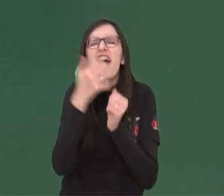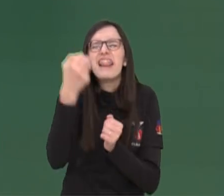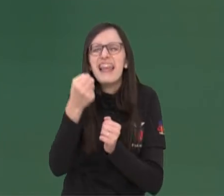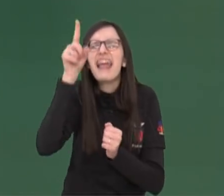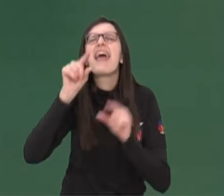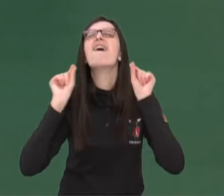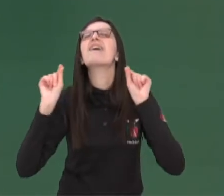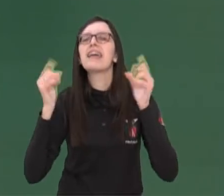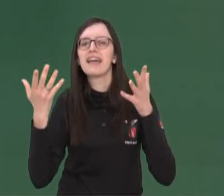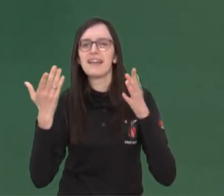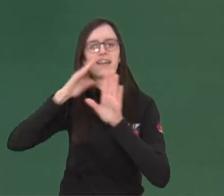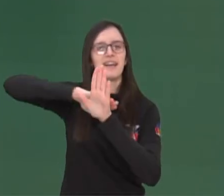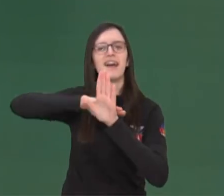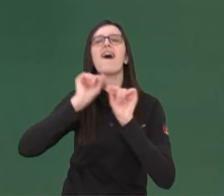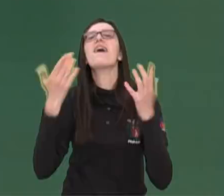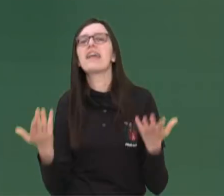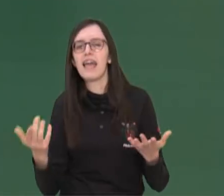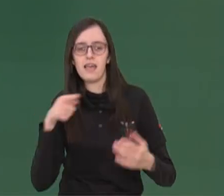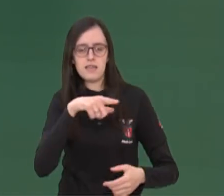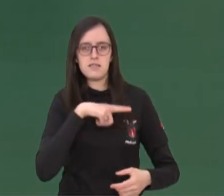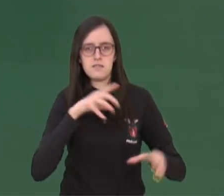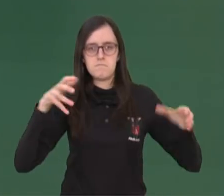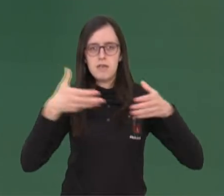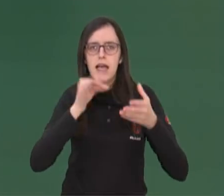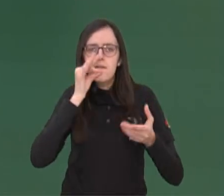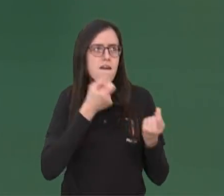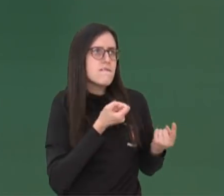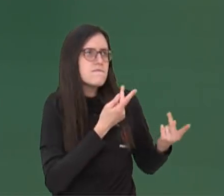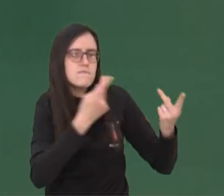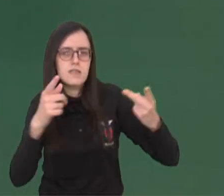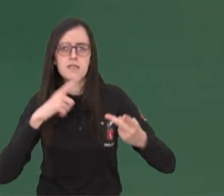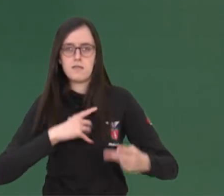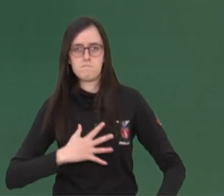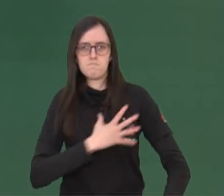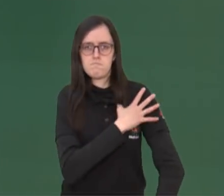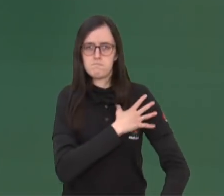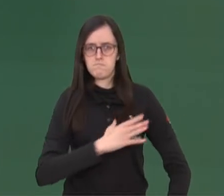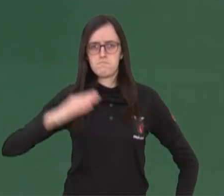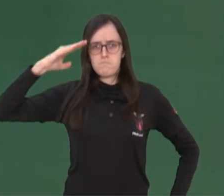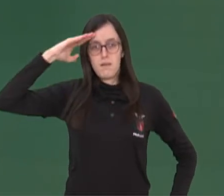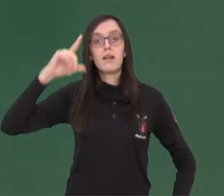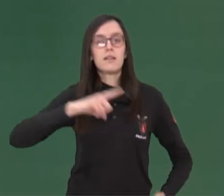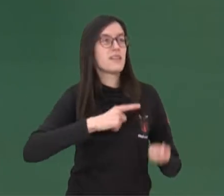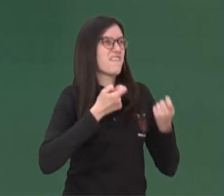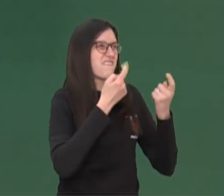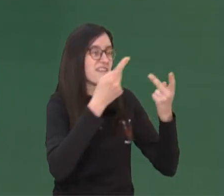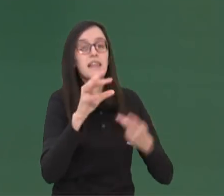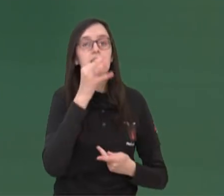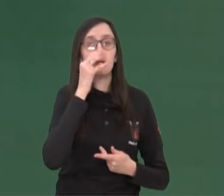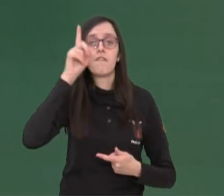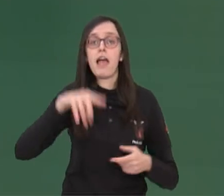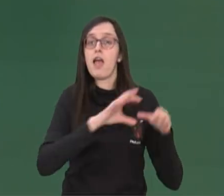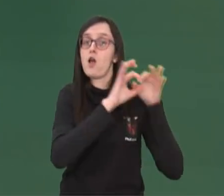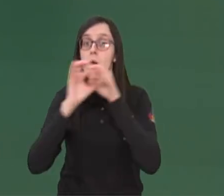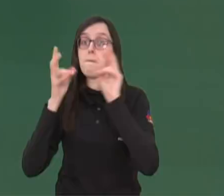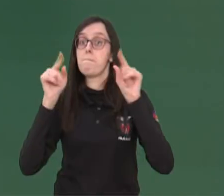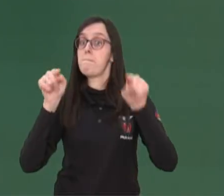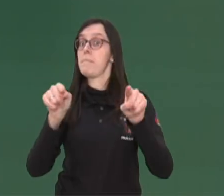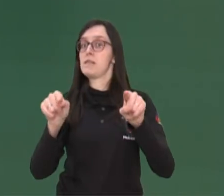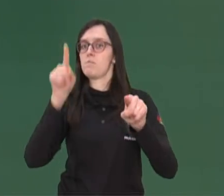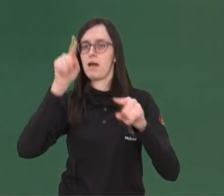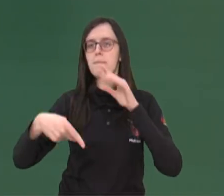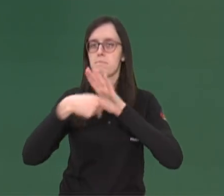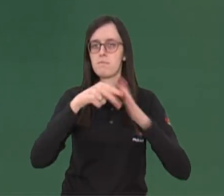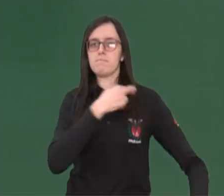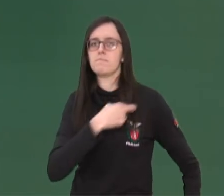grande produto brasileiro, os coronéis produtores de café, lembra de tudo isso? Então, estamos nesse contexto aí da proclamação